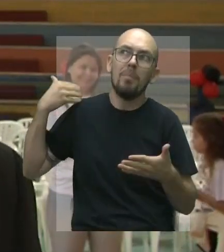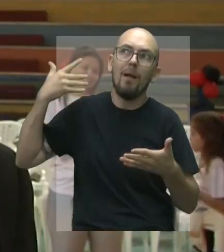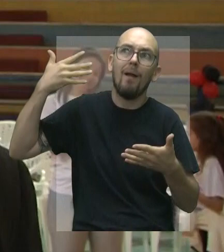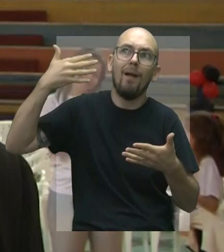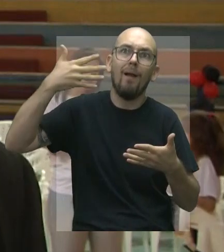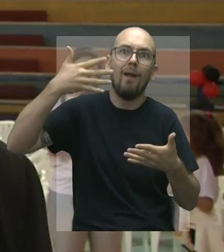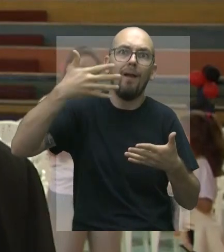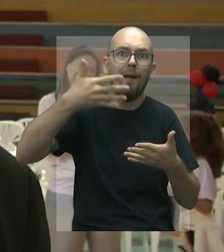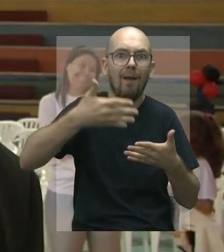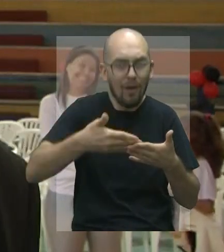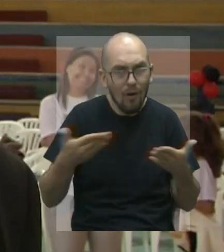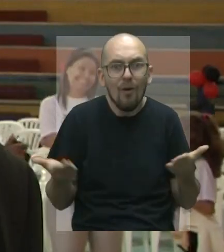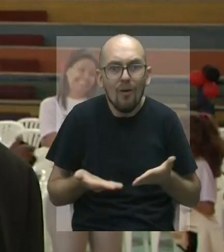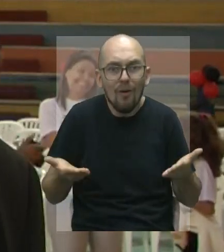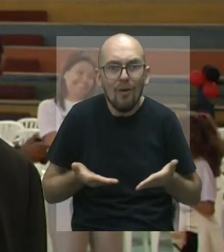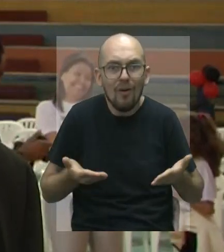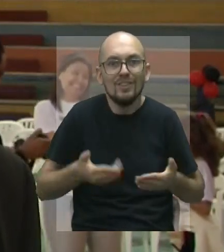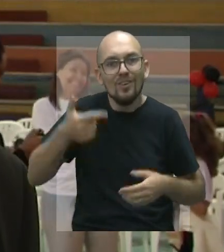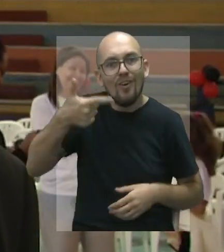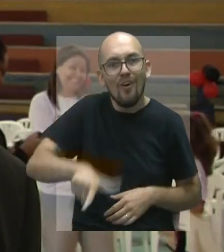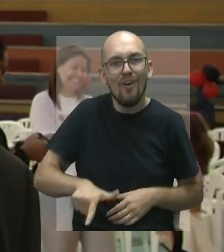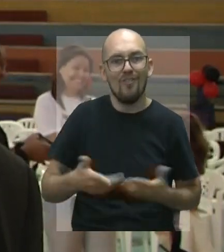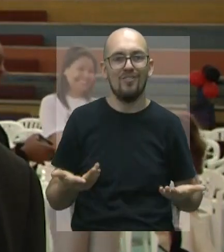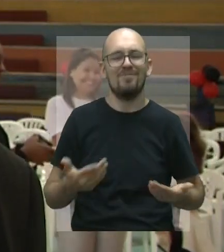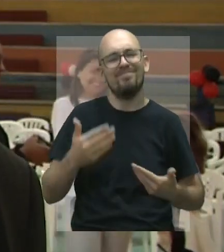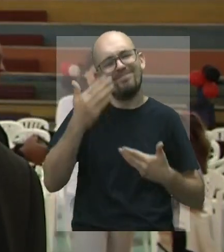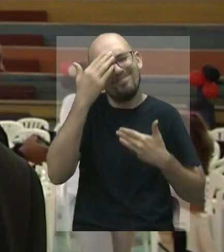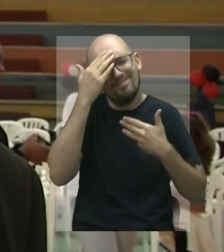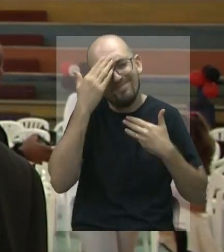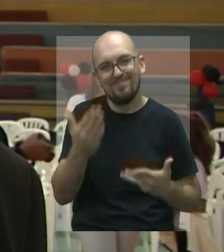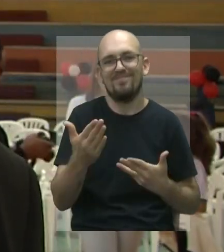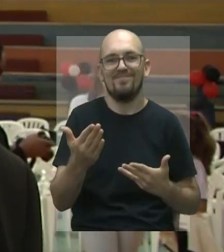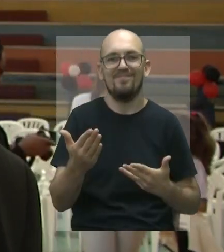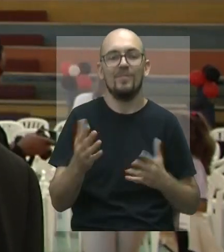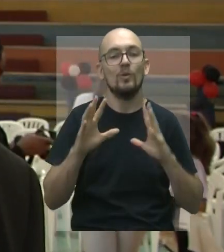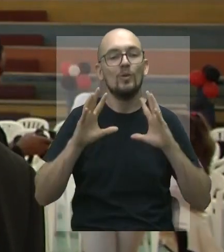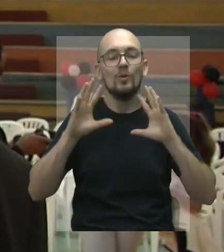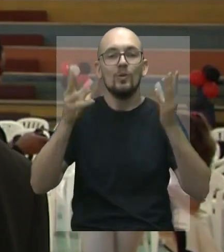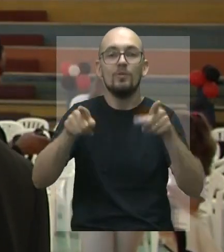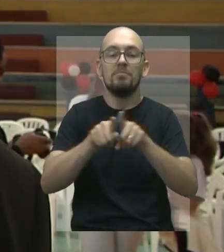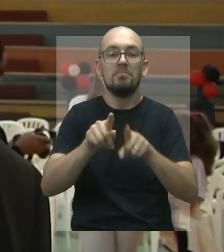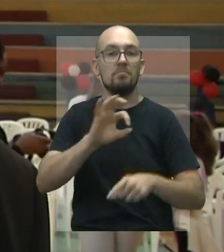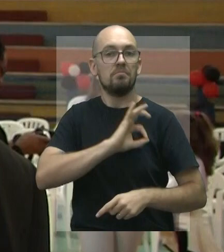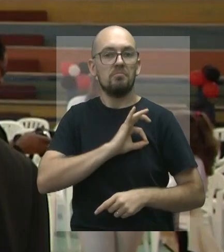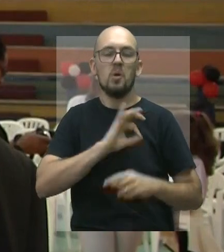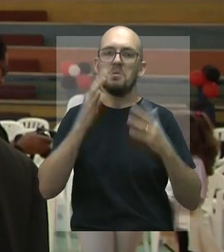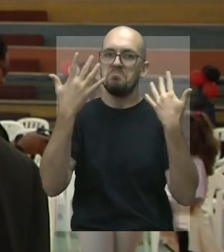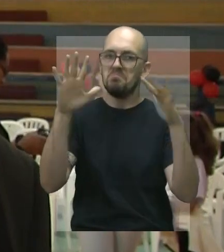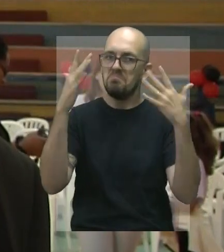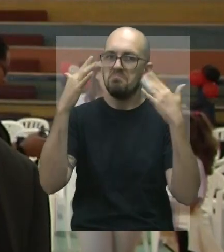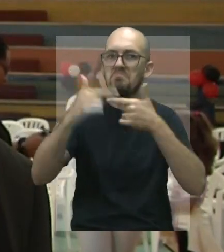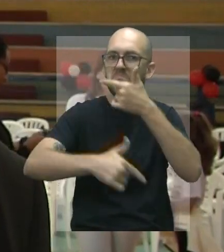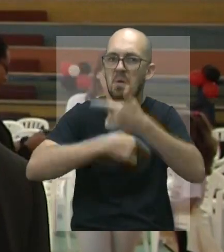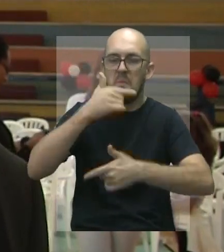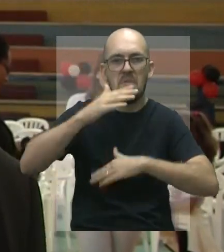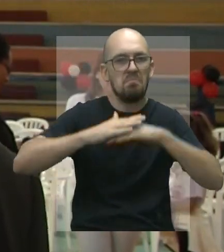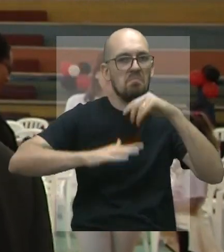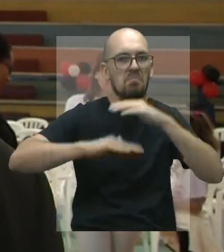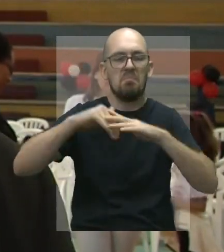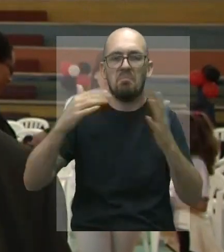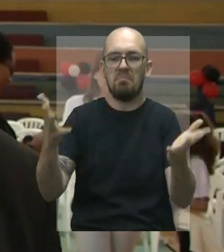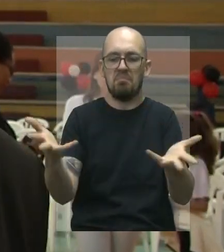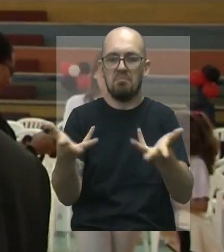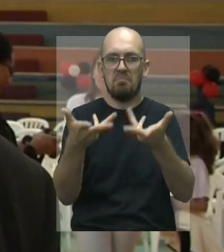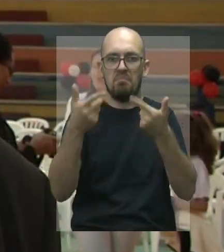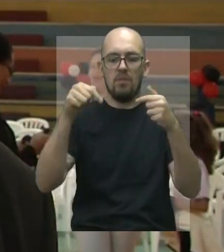PROERJ como presidente da Câmara. Muito obrigado a todos vocês, a Polícia Militar, parabéns pelo esse trabalho que está fazendo aqui, não só na